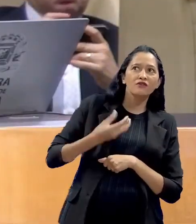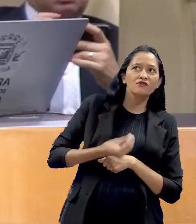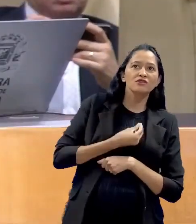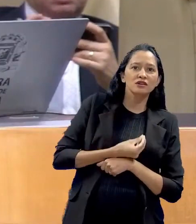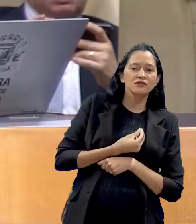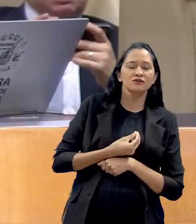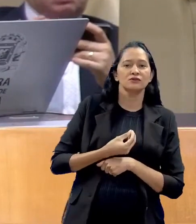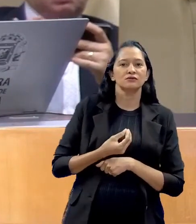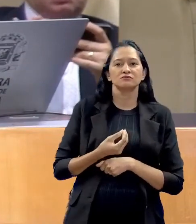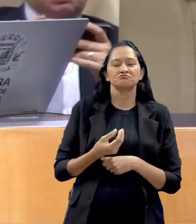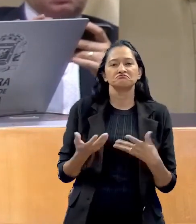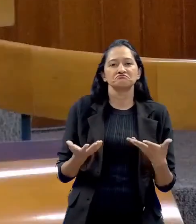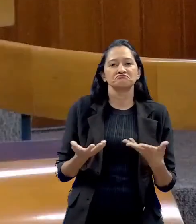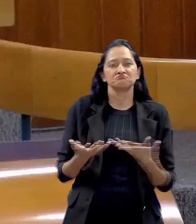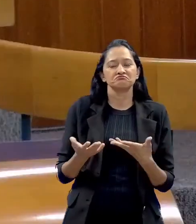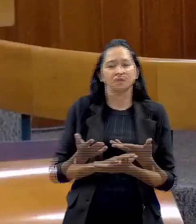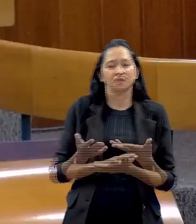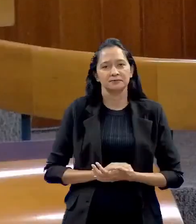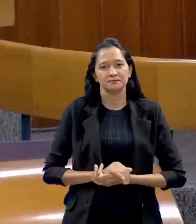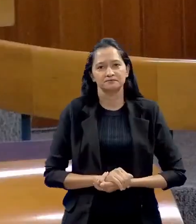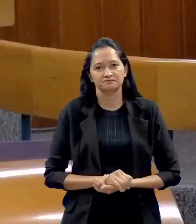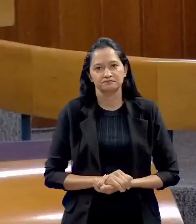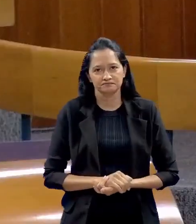Pode concluir, vereador.